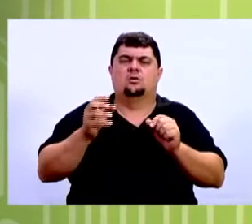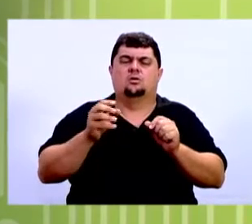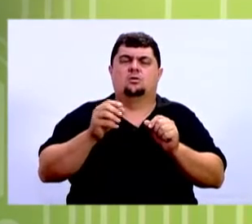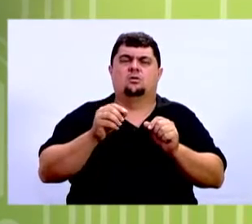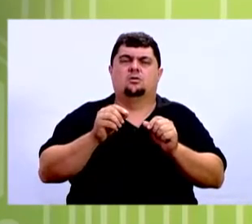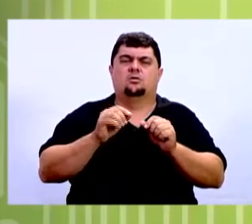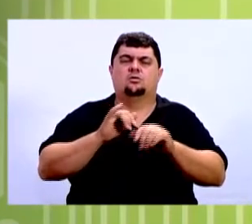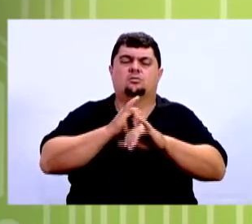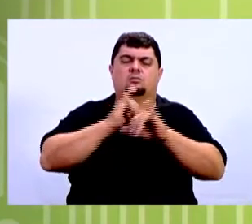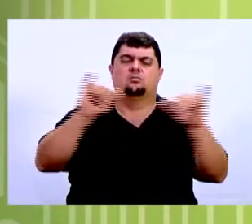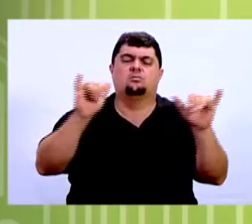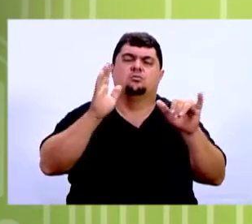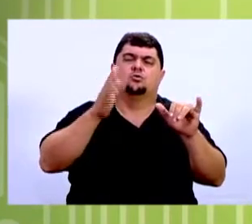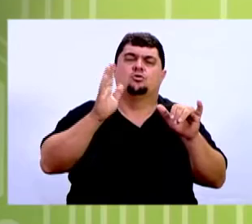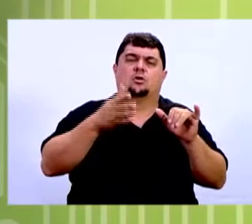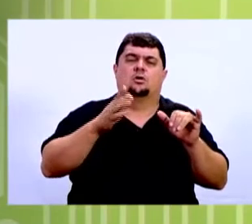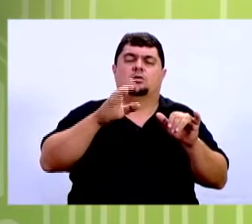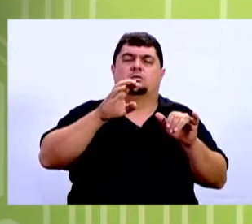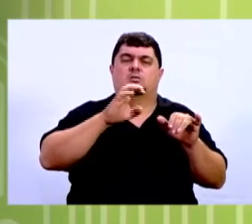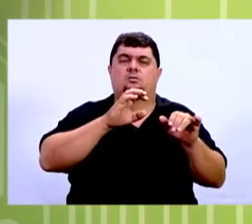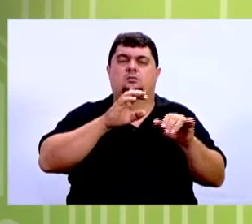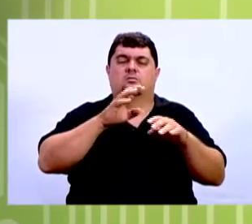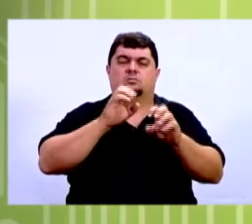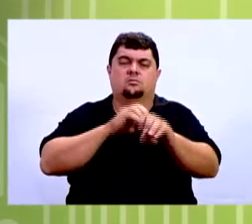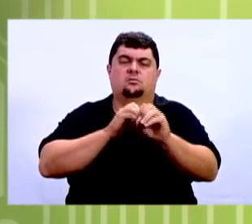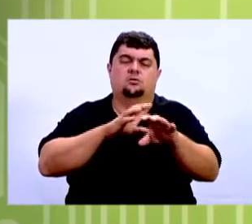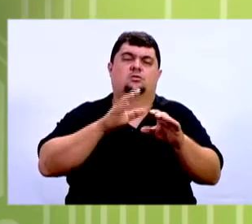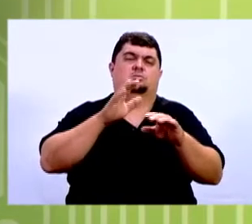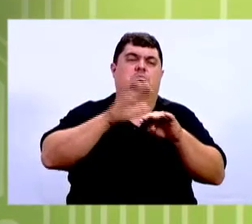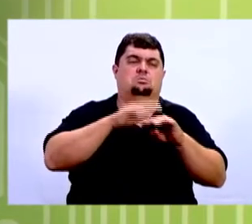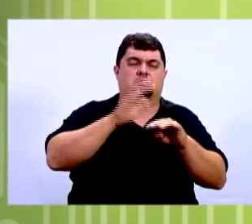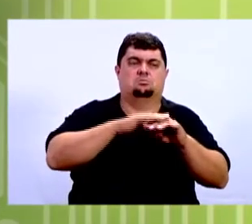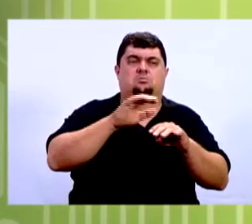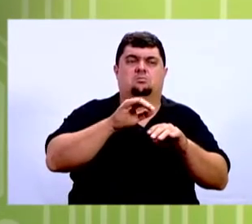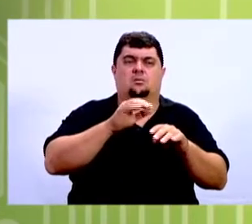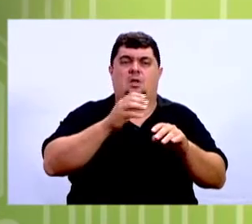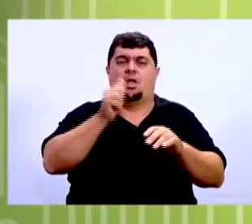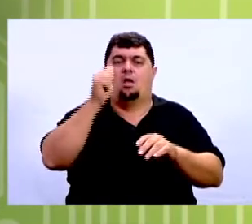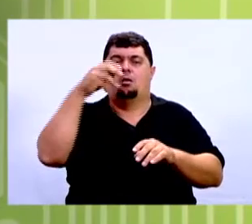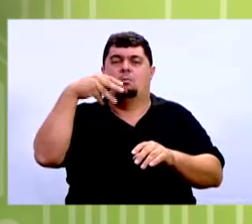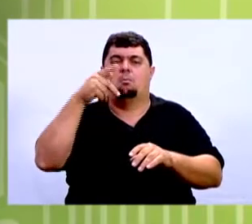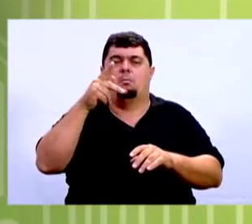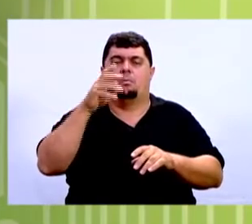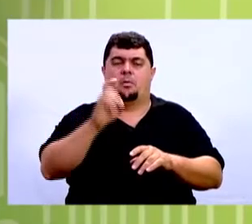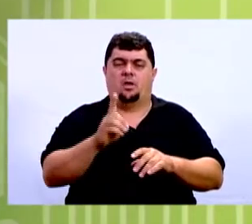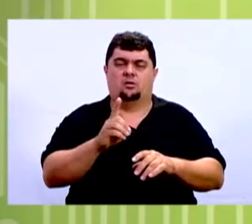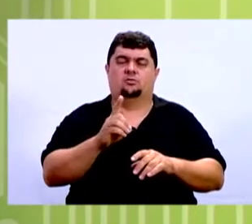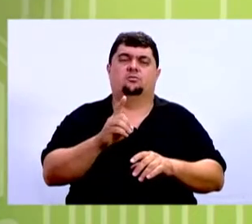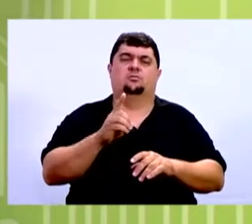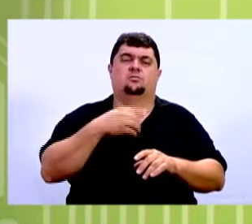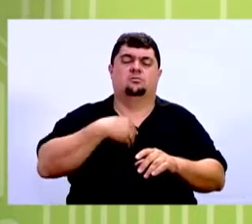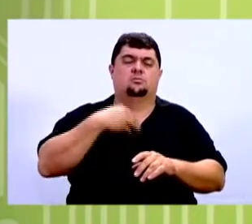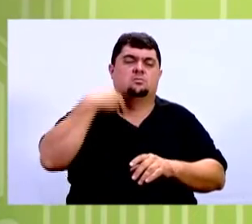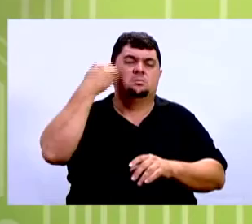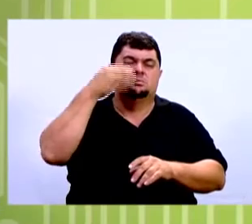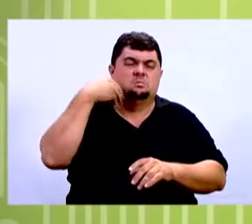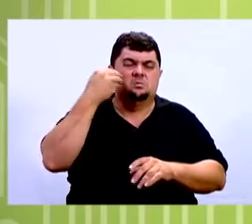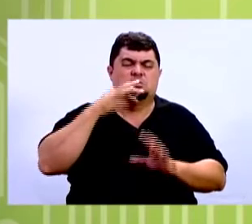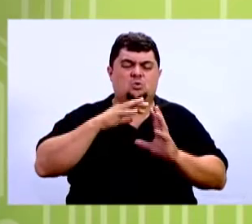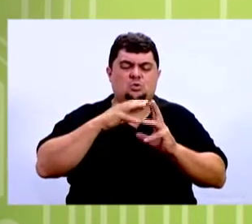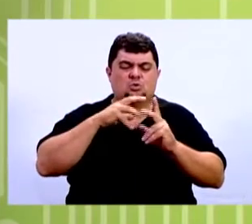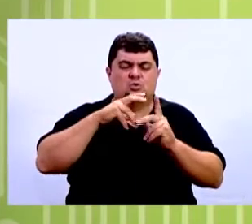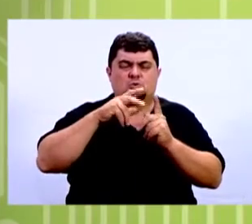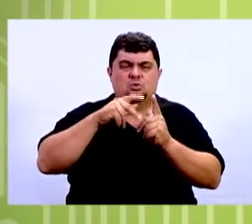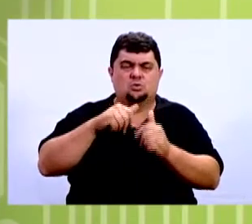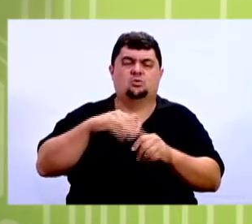de matemática e educação de jovens e adultos na Amped, por exemplo. E aí eu vou lá, vou ver todos os